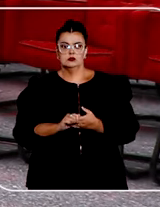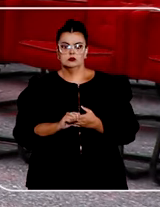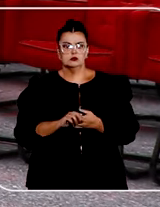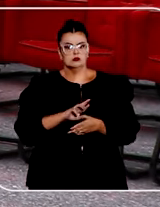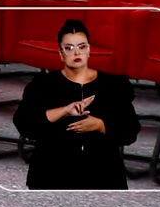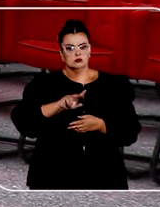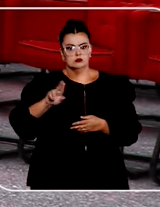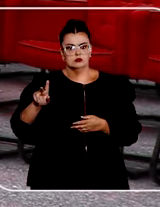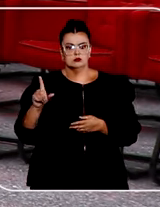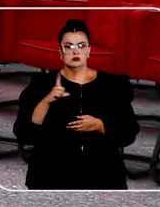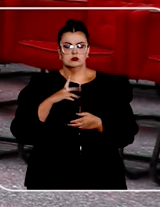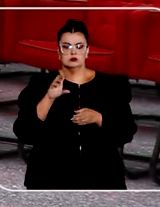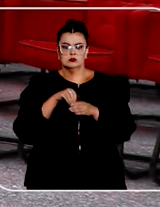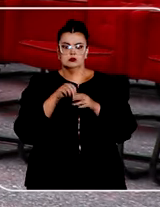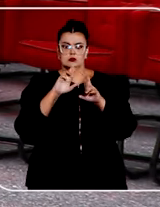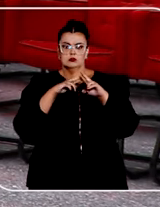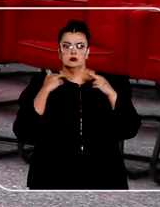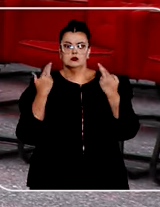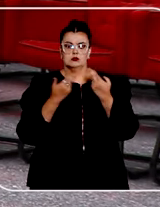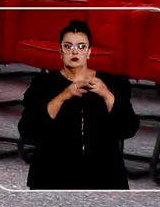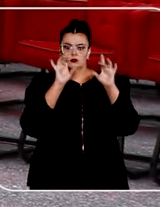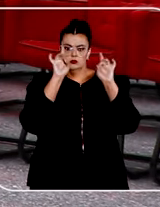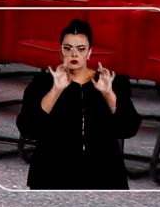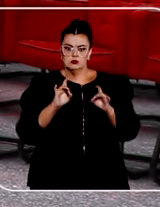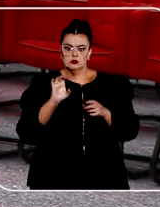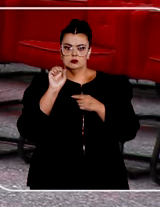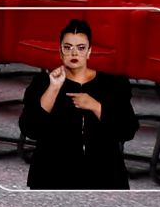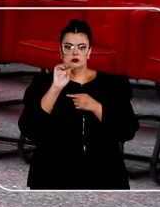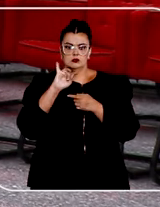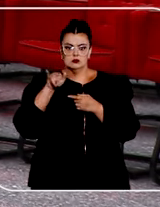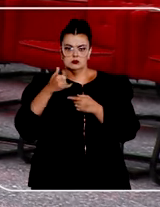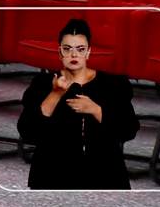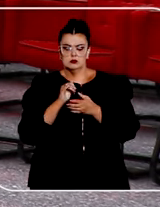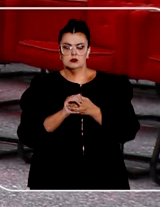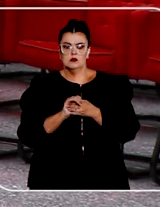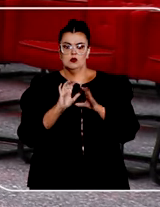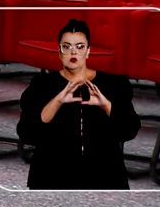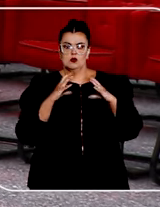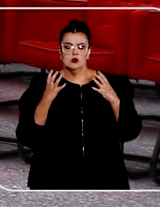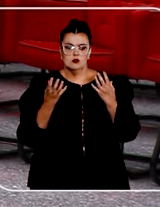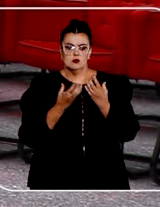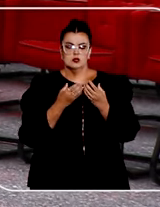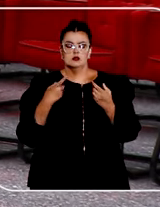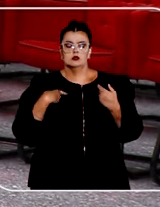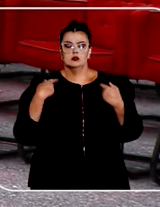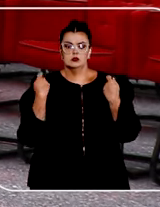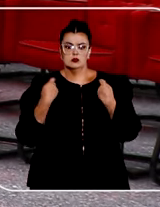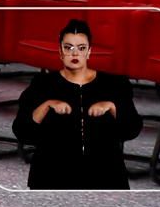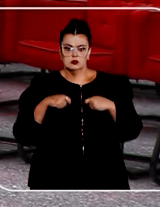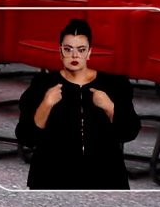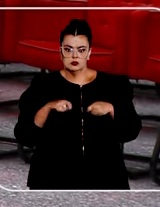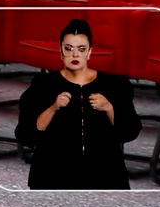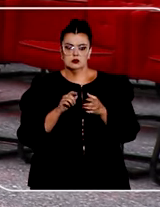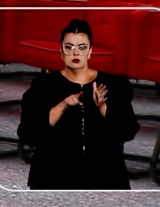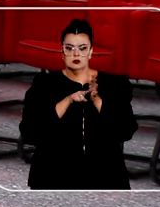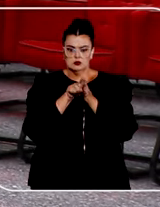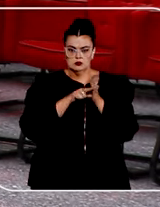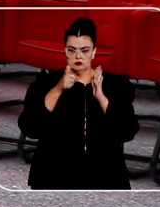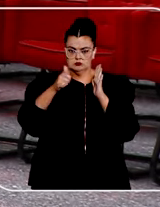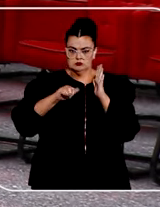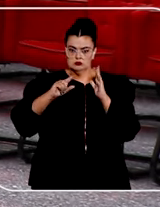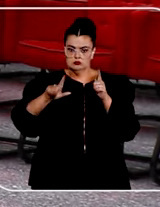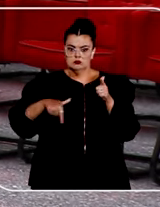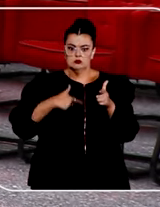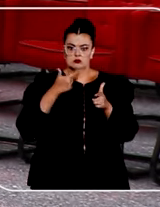distintas nas sessões especializadas do STJ por isso a comissão apontou a necessidade de análise como